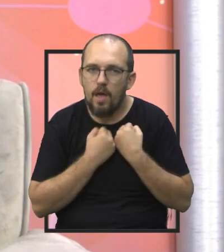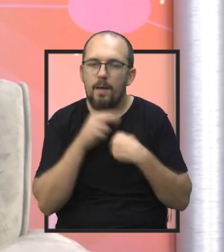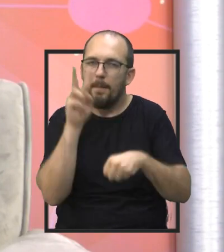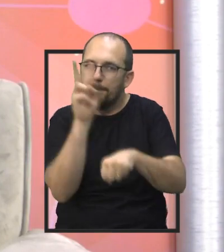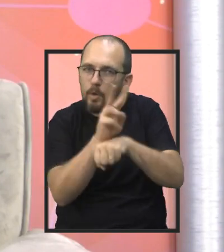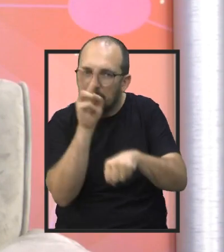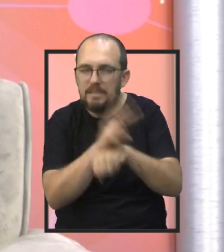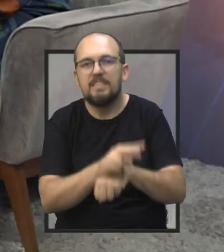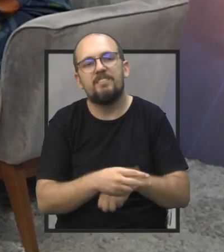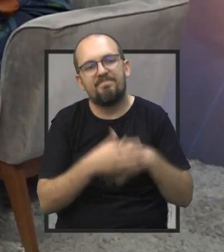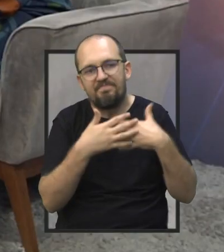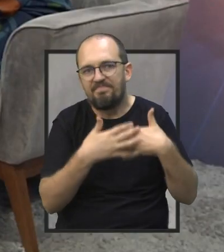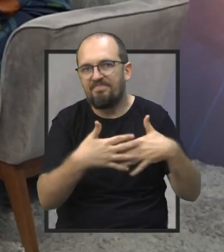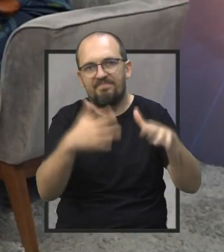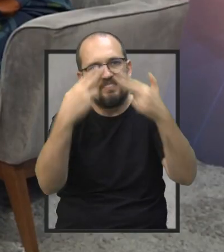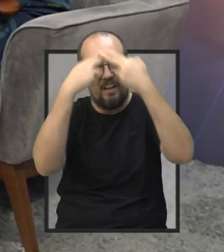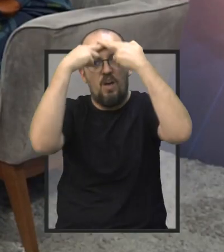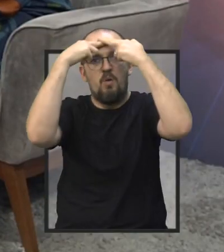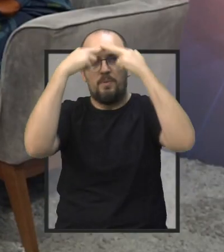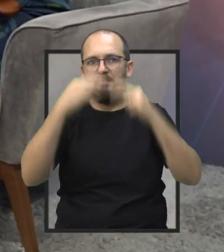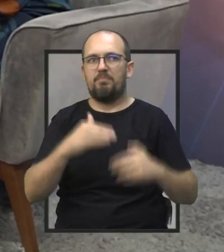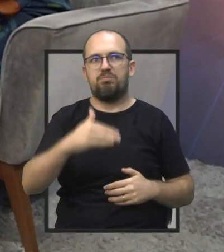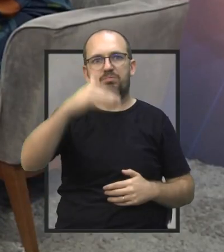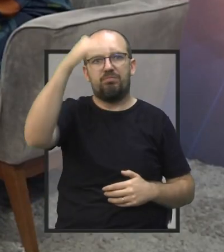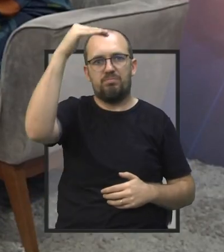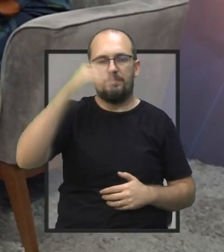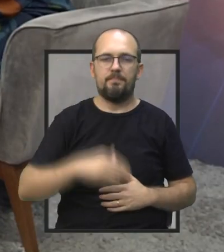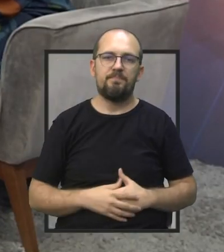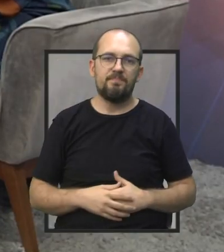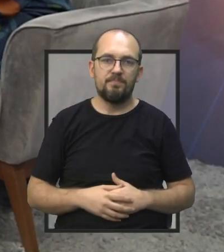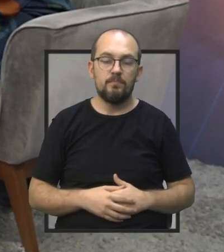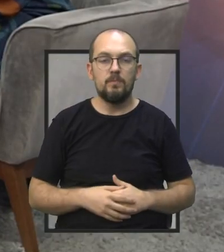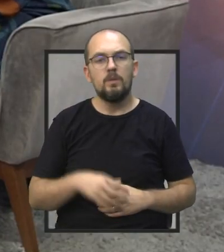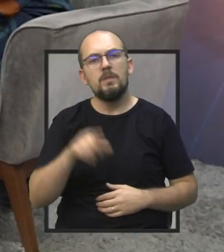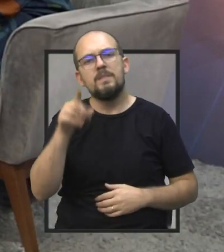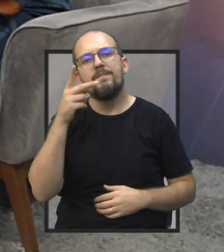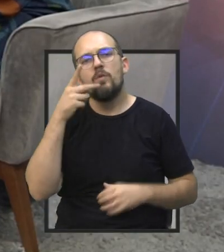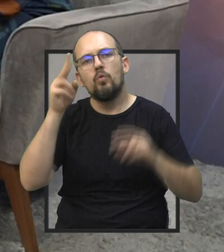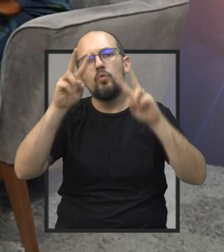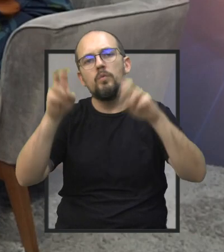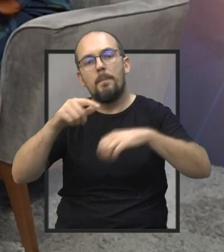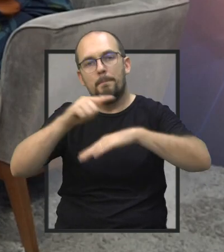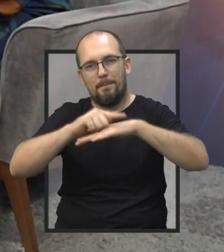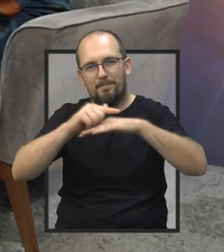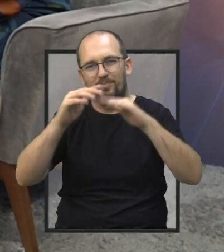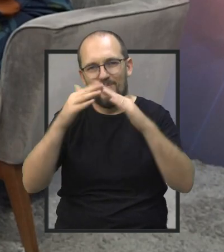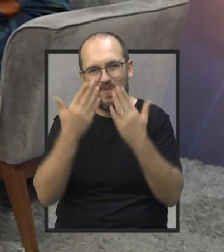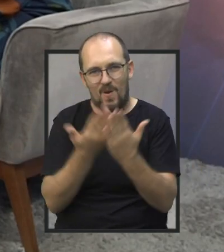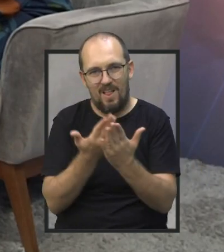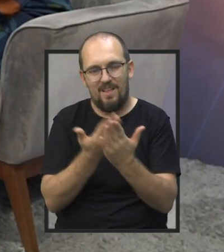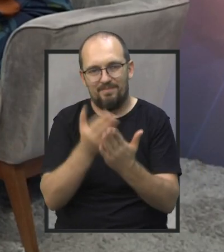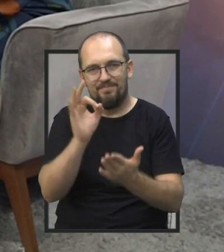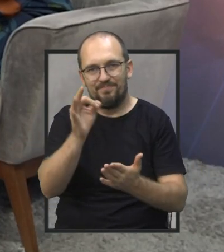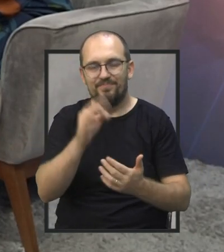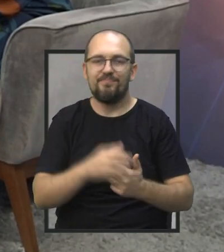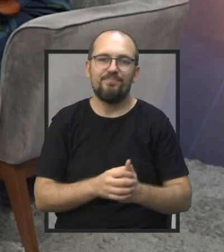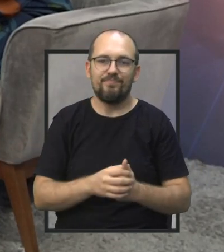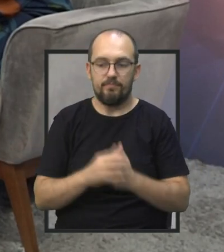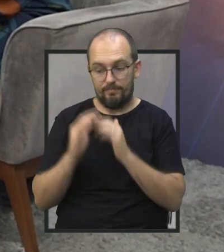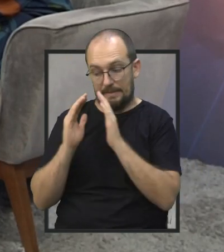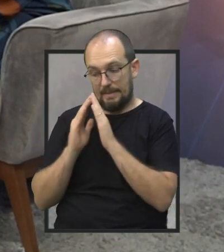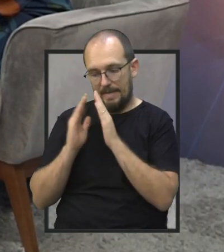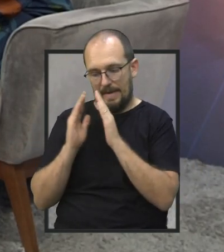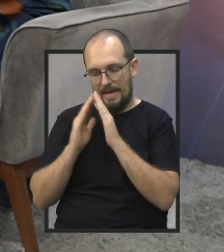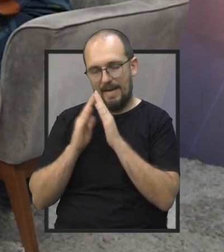proteção dessa criança. A senhora falou sobre o papel da escola, né? Afinal, a criança, além do tempo que ela passa em casa, acredito que o